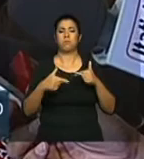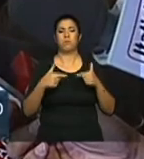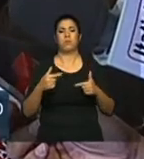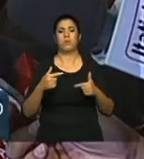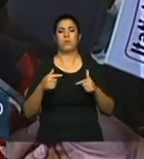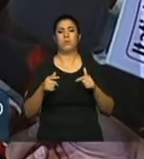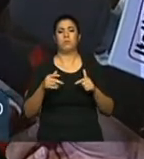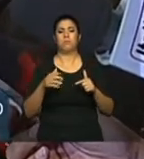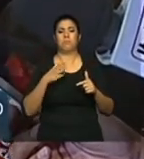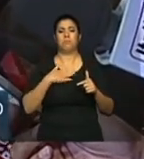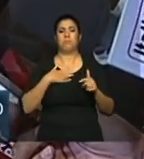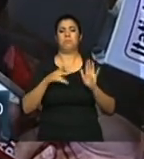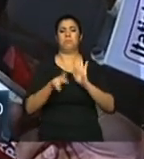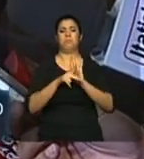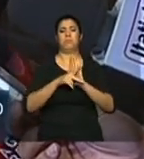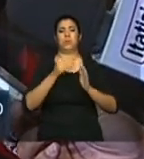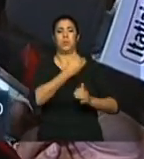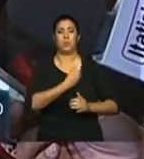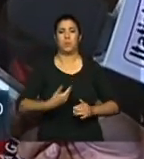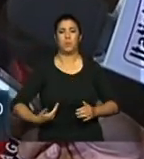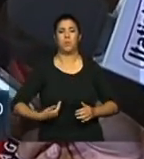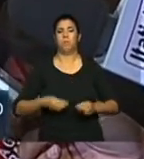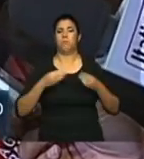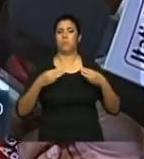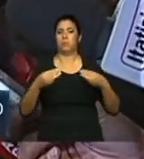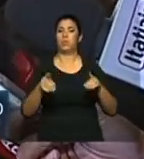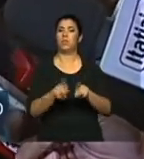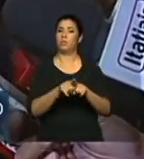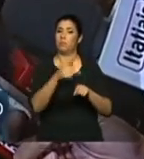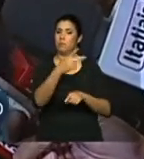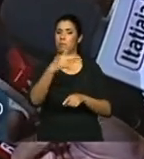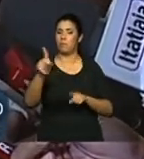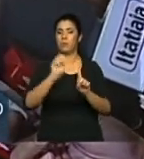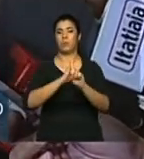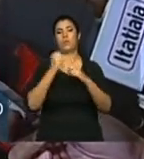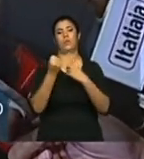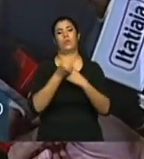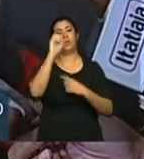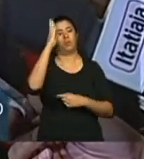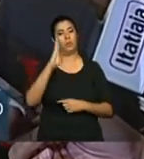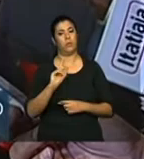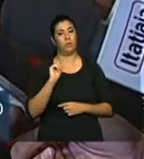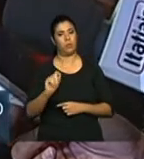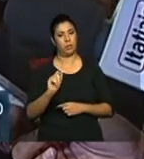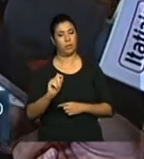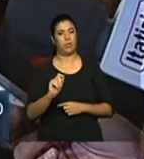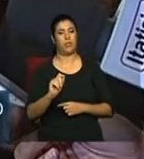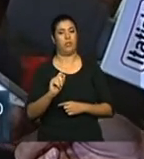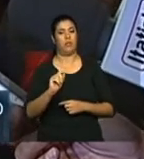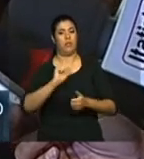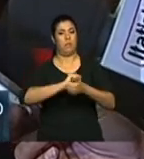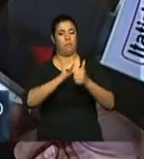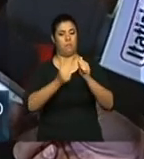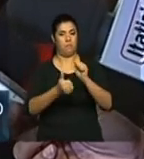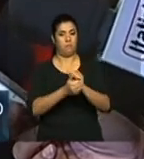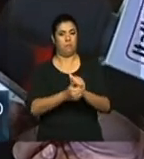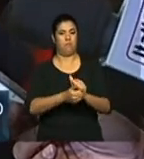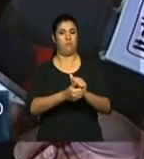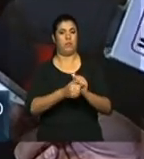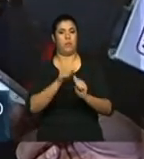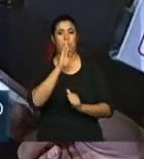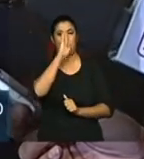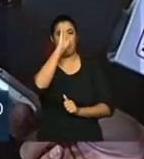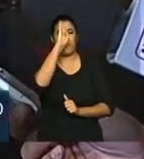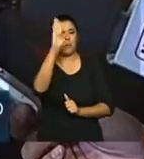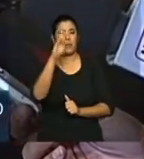nosso ministério, do nosso governo, é um desafio para a sociedade brasileira. Porque a aplicação do princípio da função social da